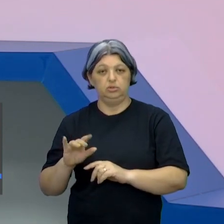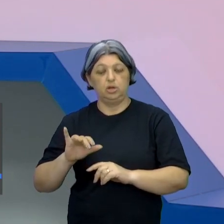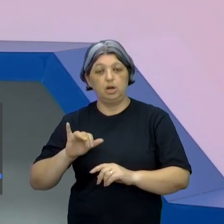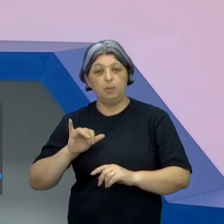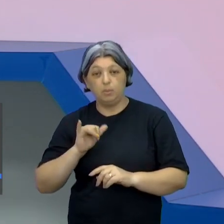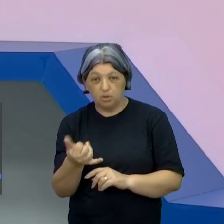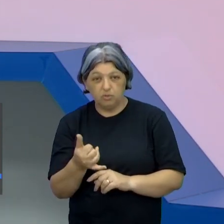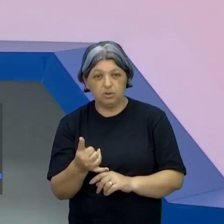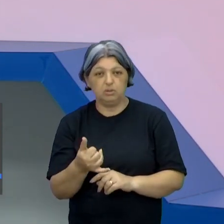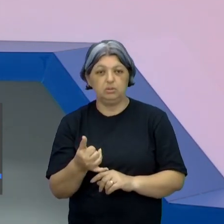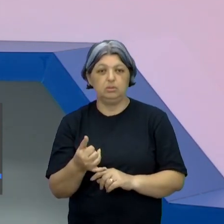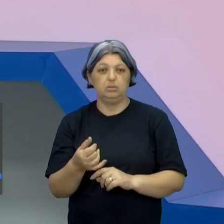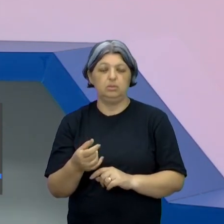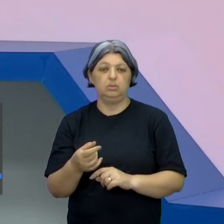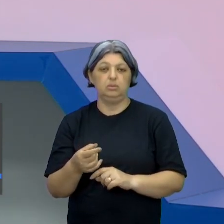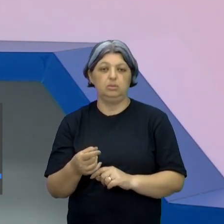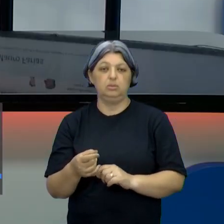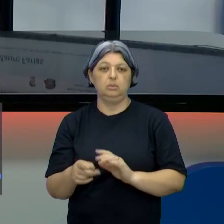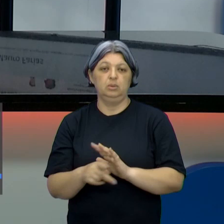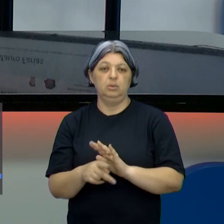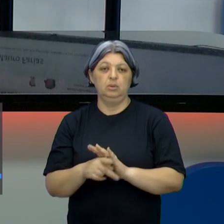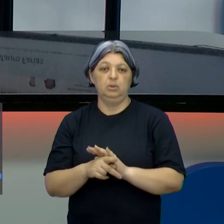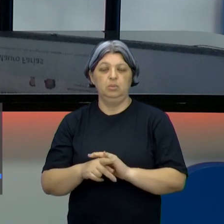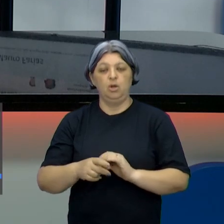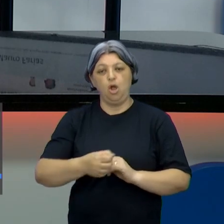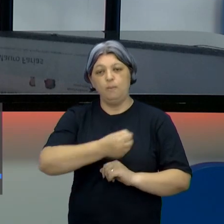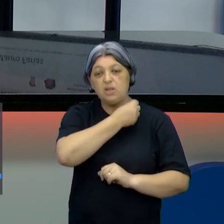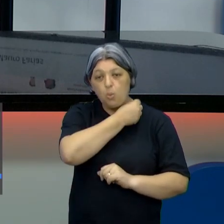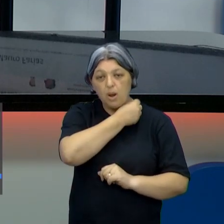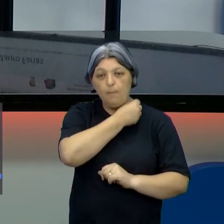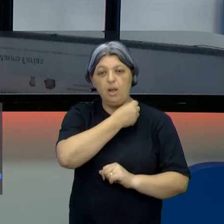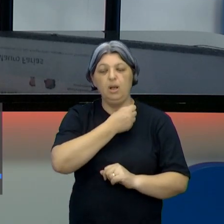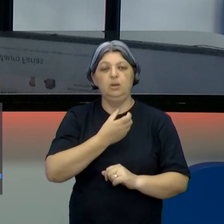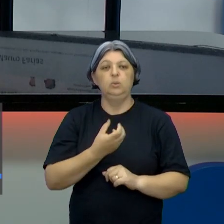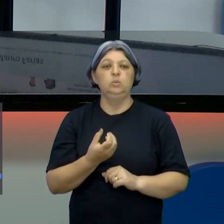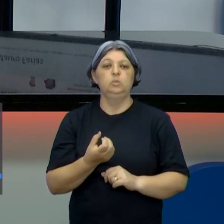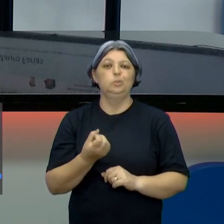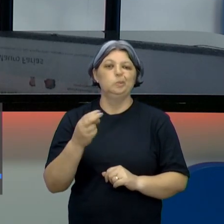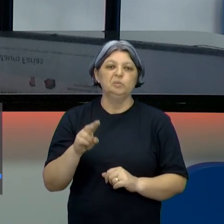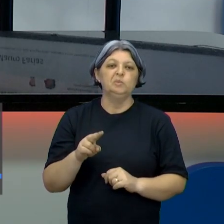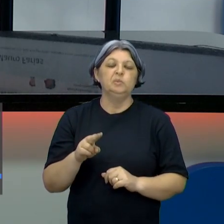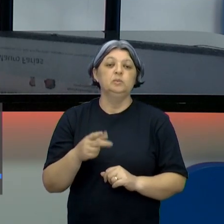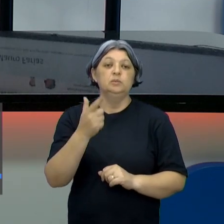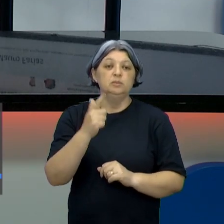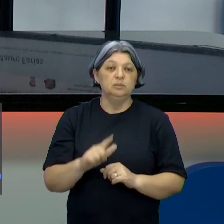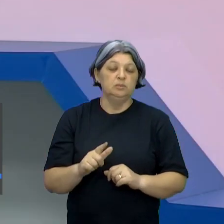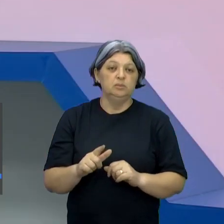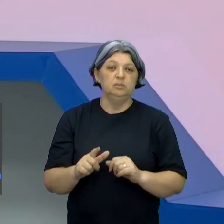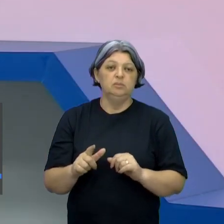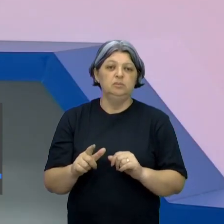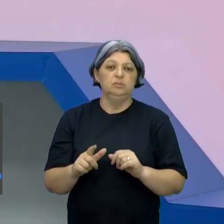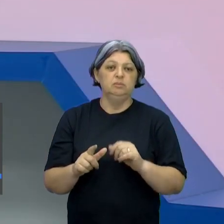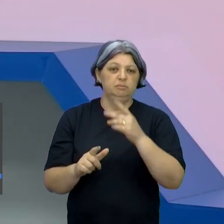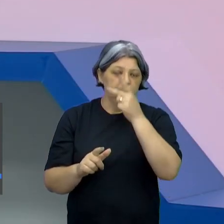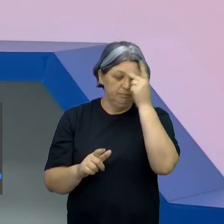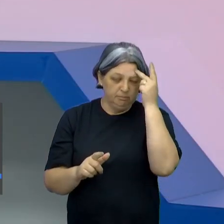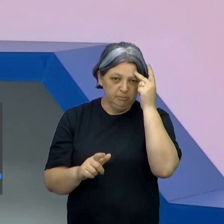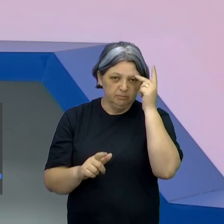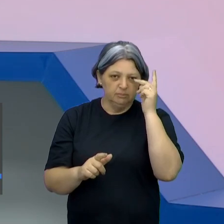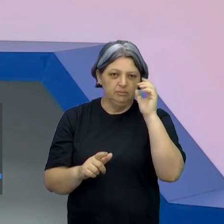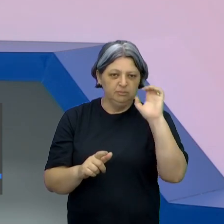dou eu faço um estrangulamento, vem outro do lado esquerdo, então eu tenho